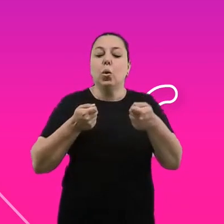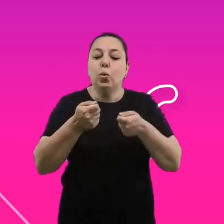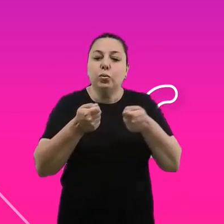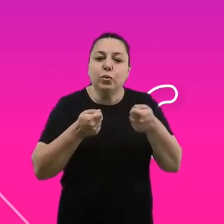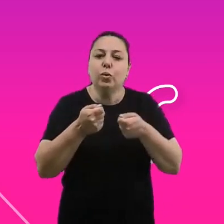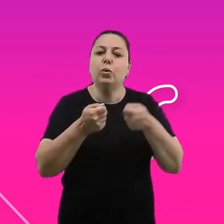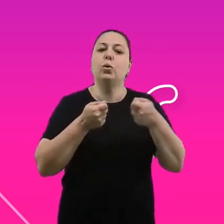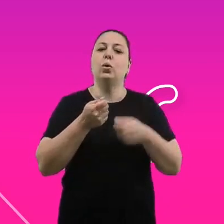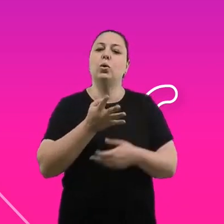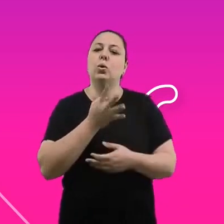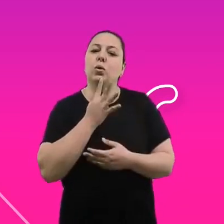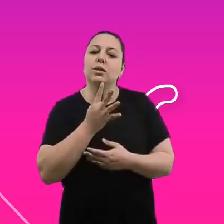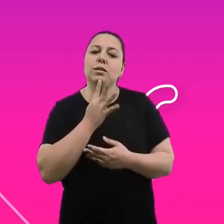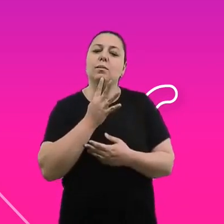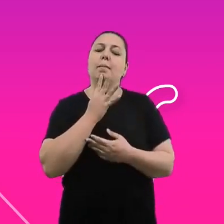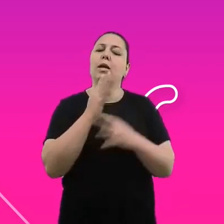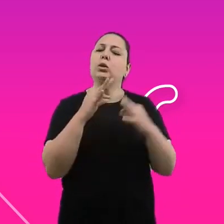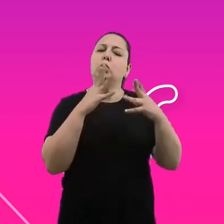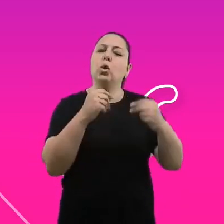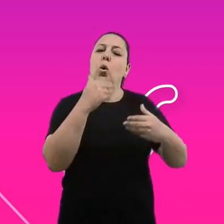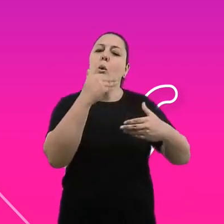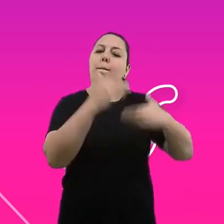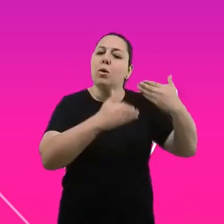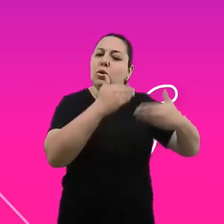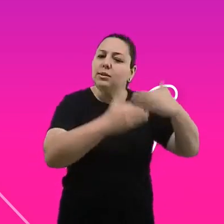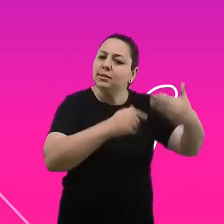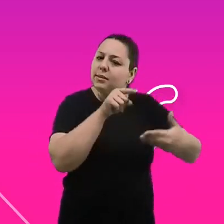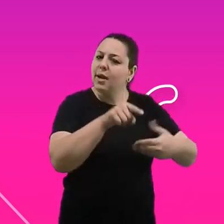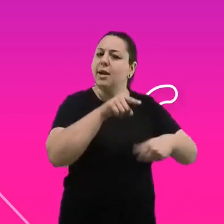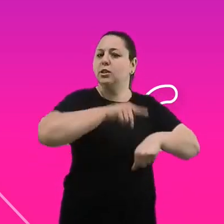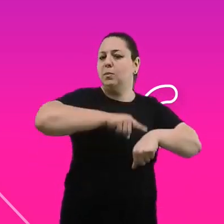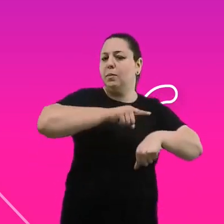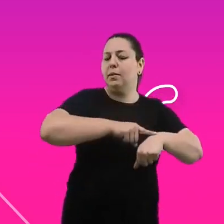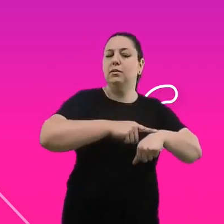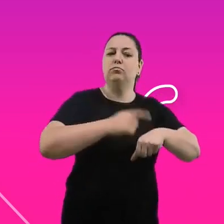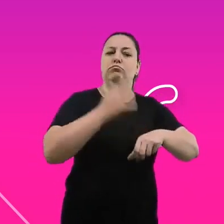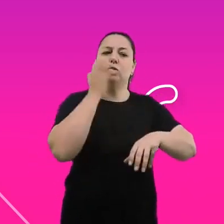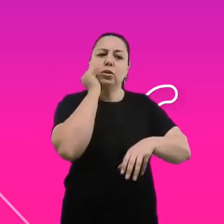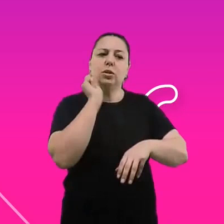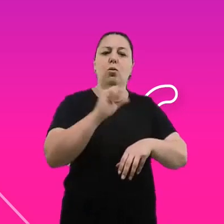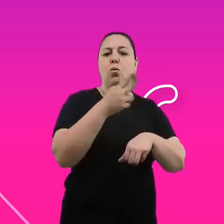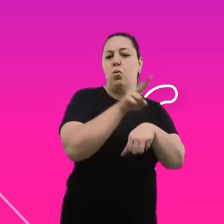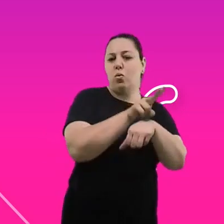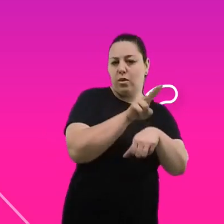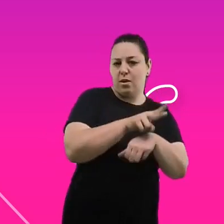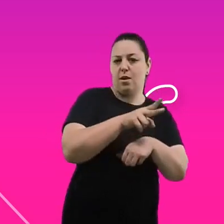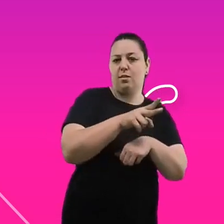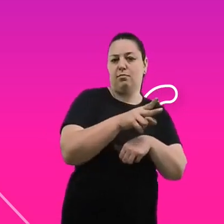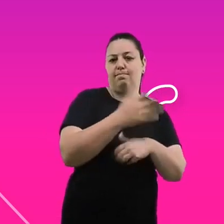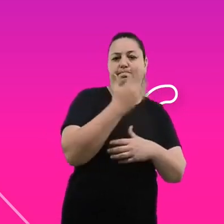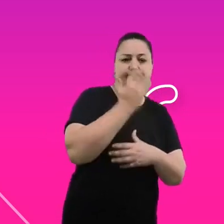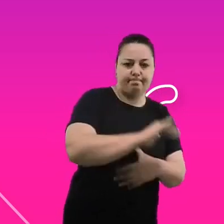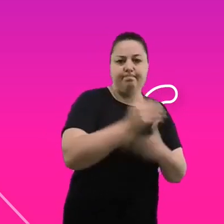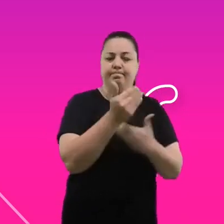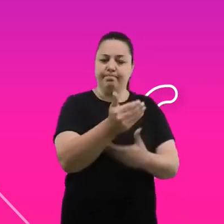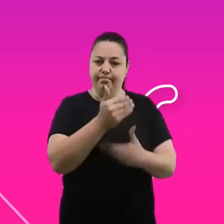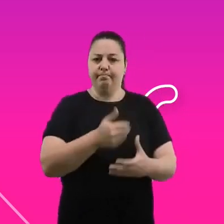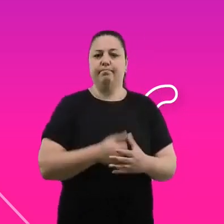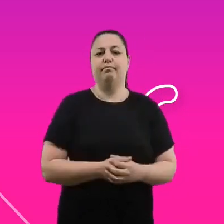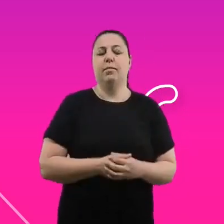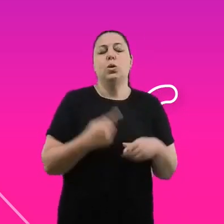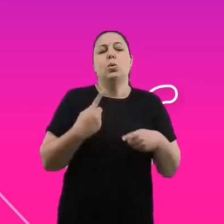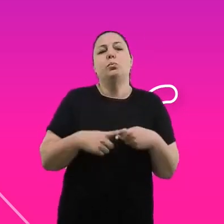destituição de poder familiar. É uma iniciativa pioneira porque nunca se pensou em controlar toda a tramitação de um